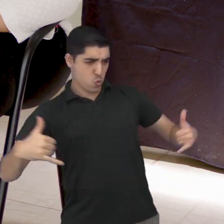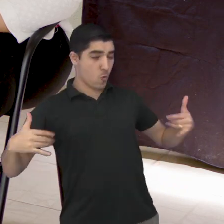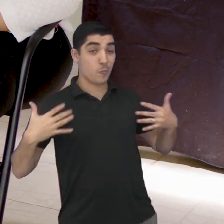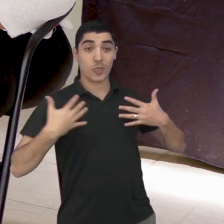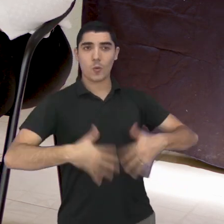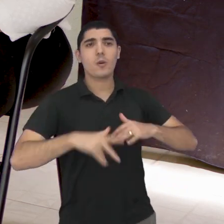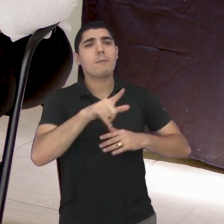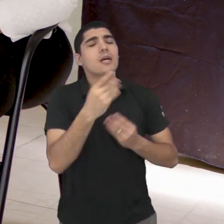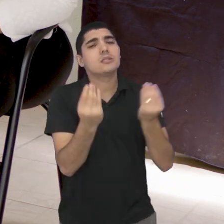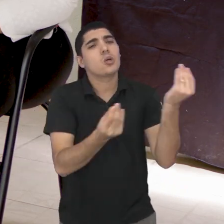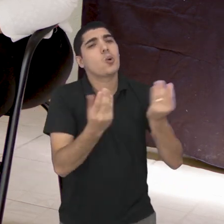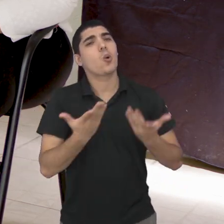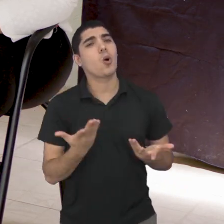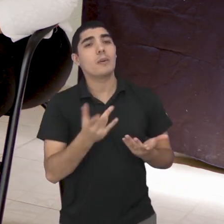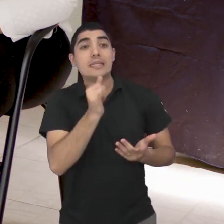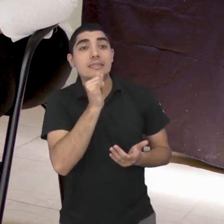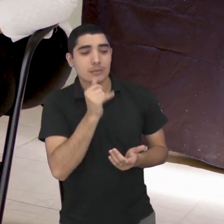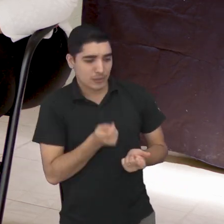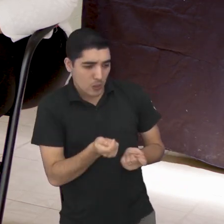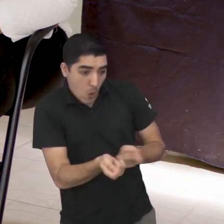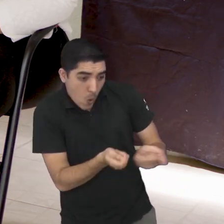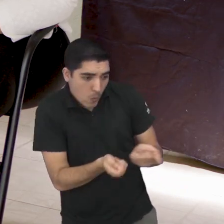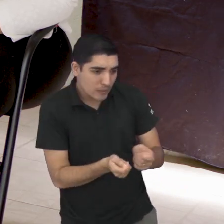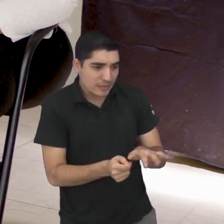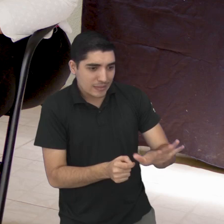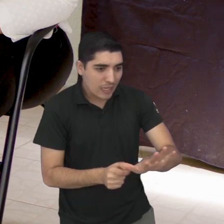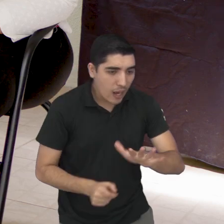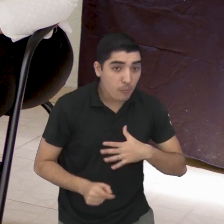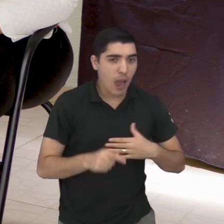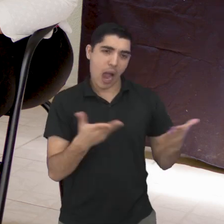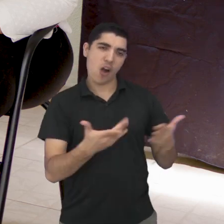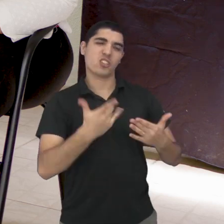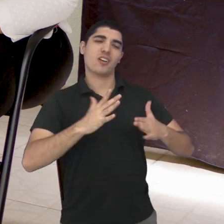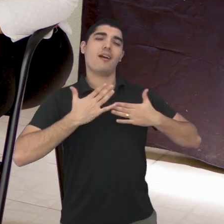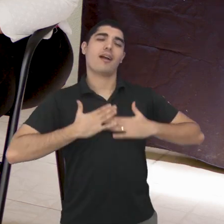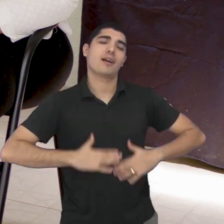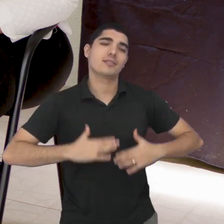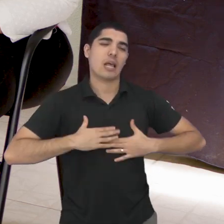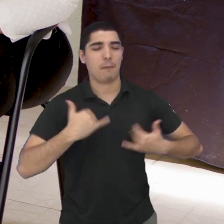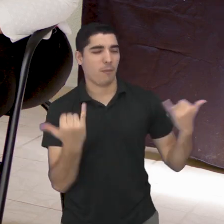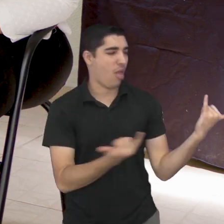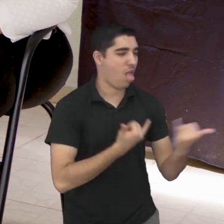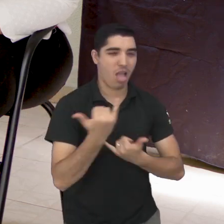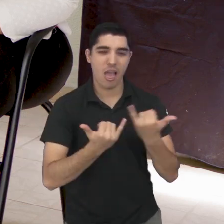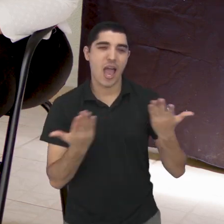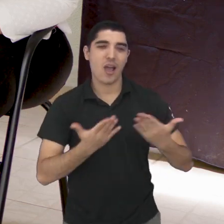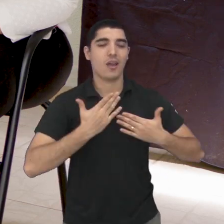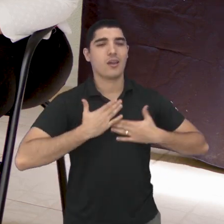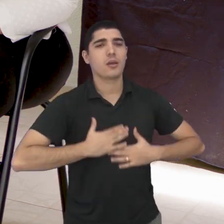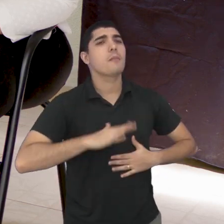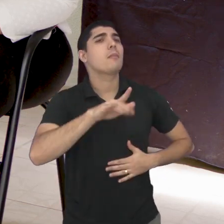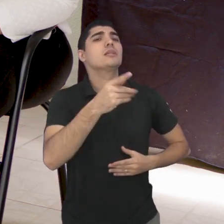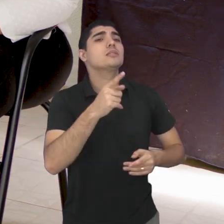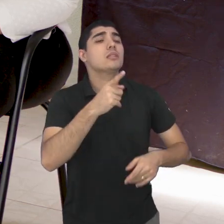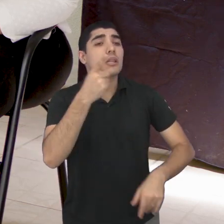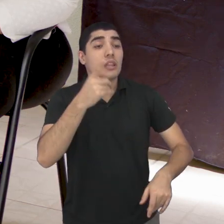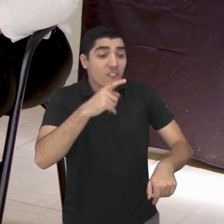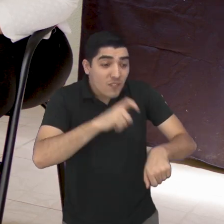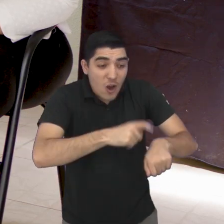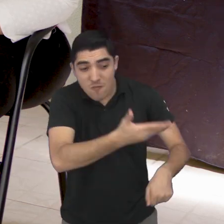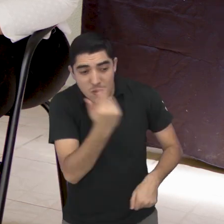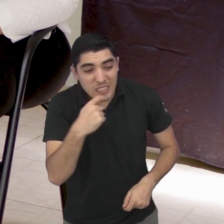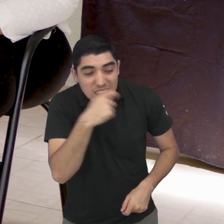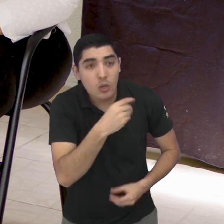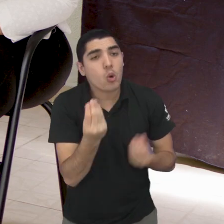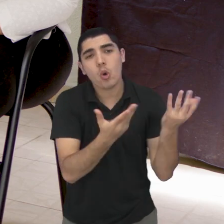que fica na hora de controlar essa energia toda? Que agora ele já cansou, já brincou muito, então tá mais quieto. E na hora de escovar o dente? A